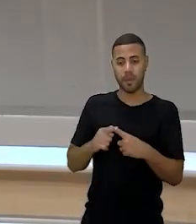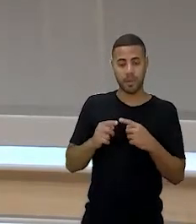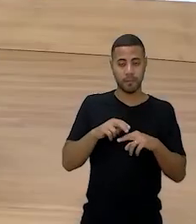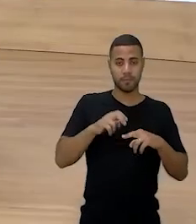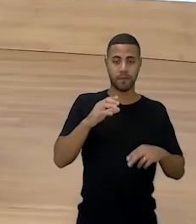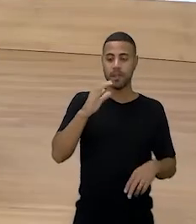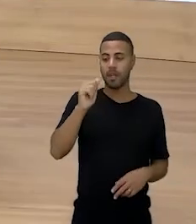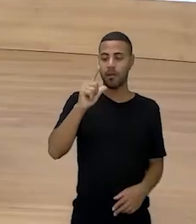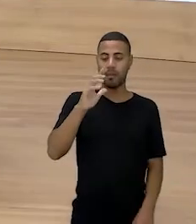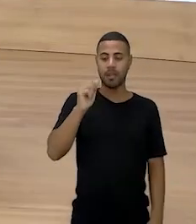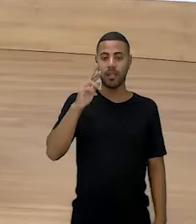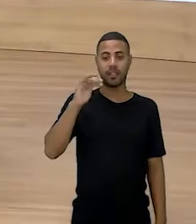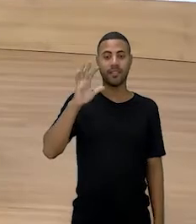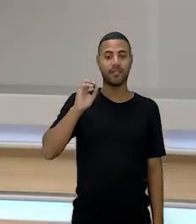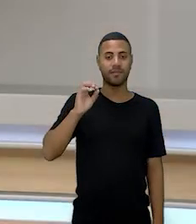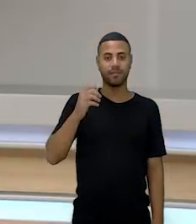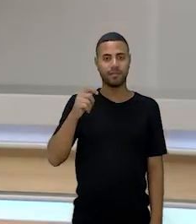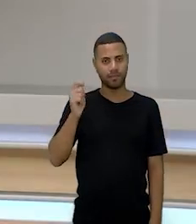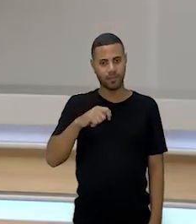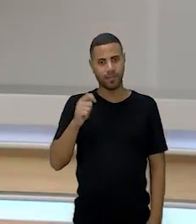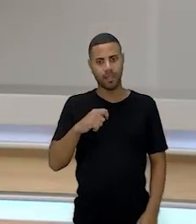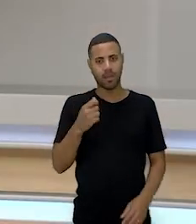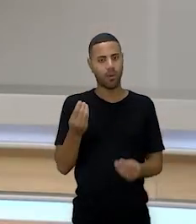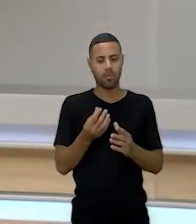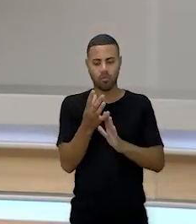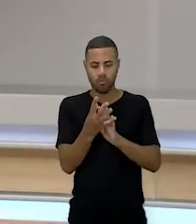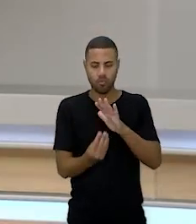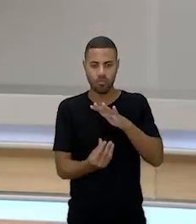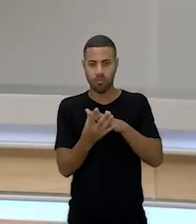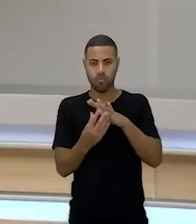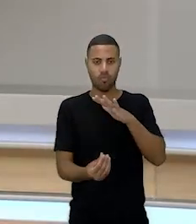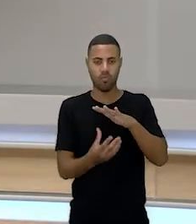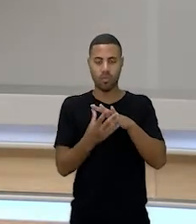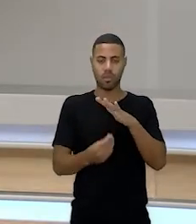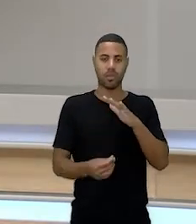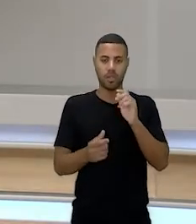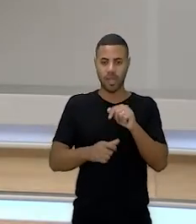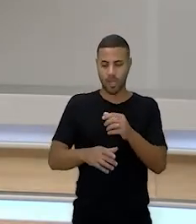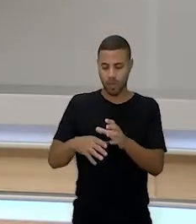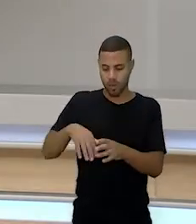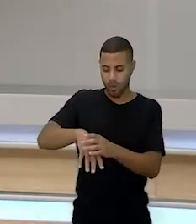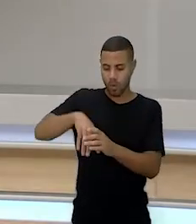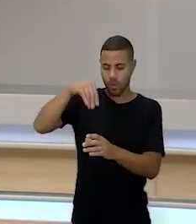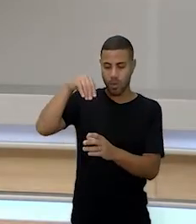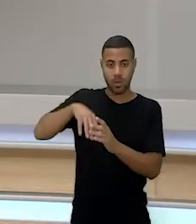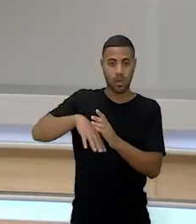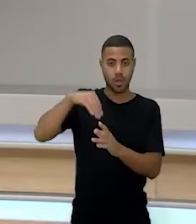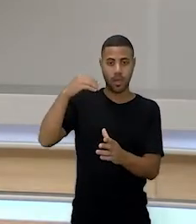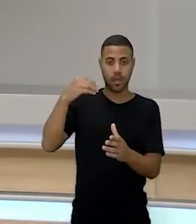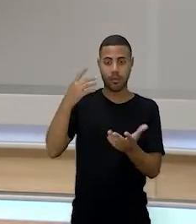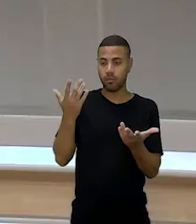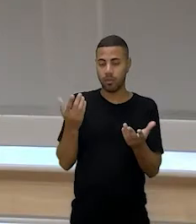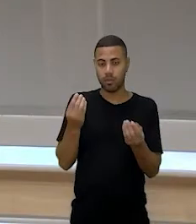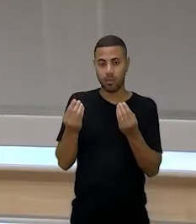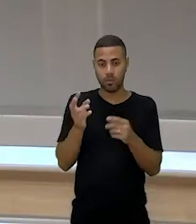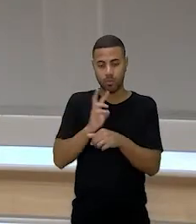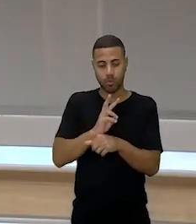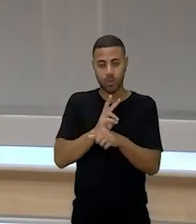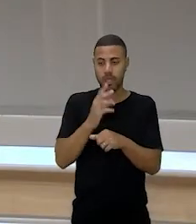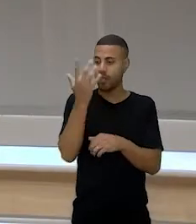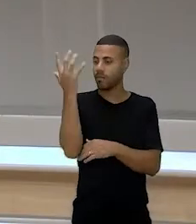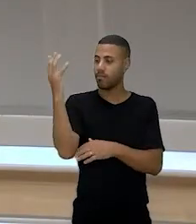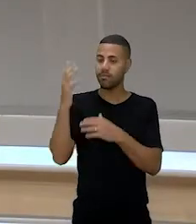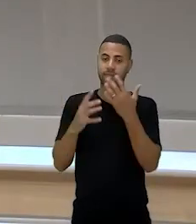possível fazer todo esse processo de extração do calcário com equilíbrio ambiental? É um desafio.